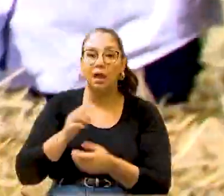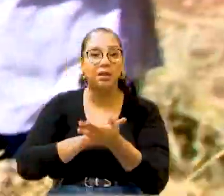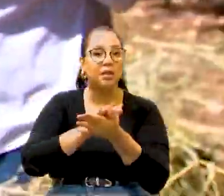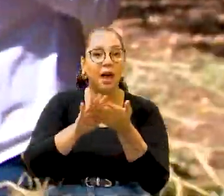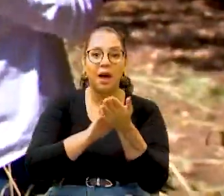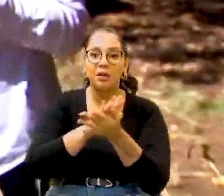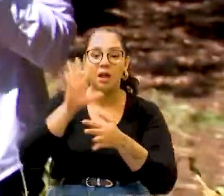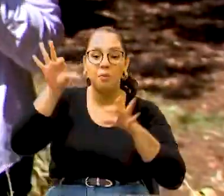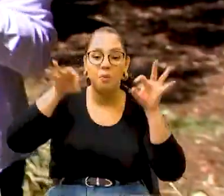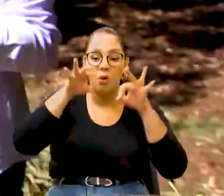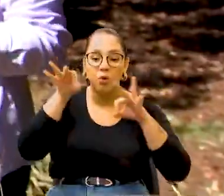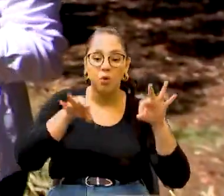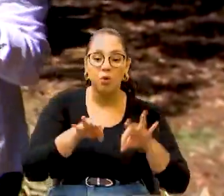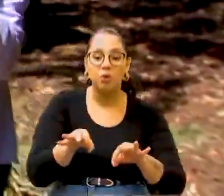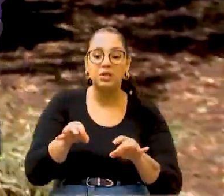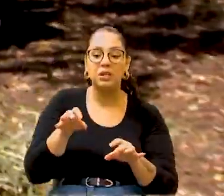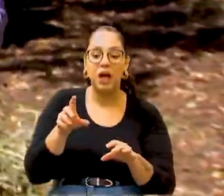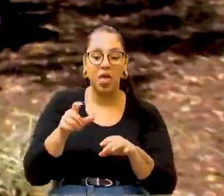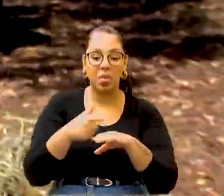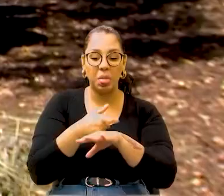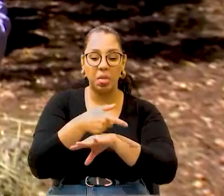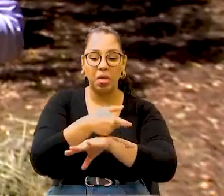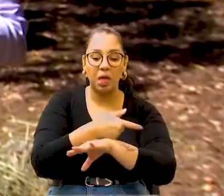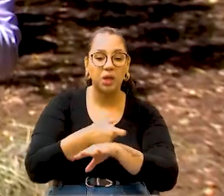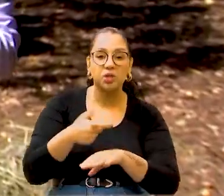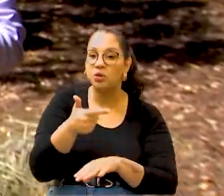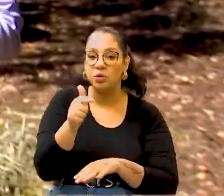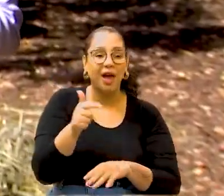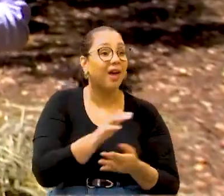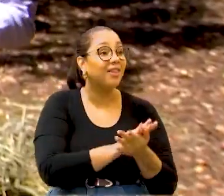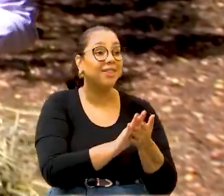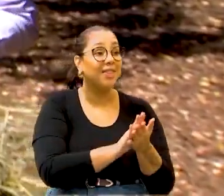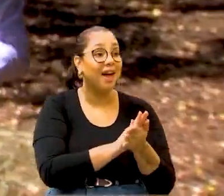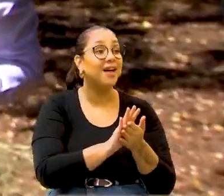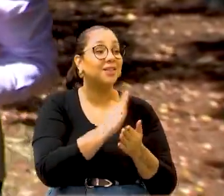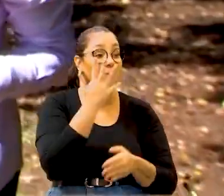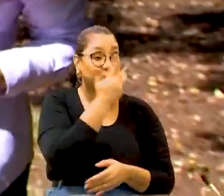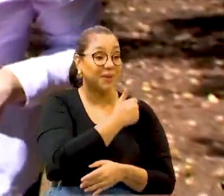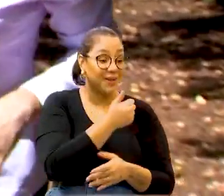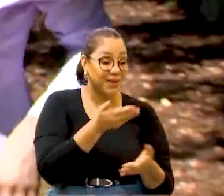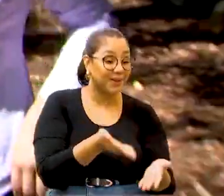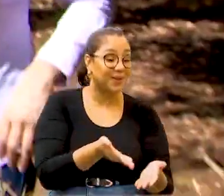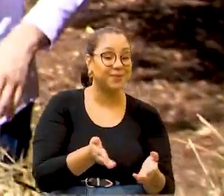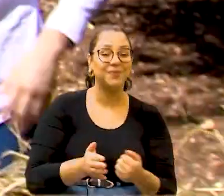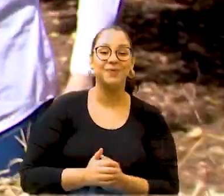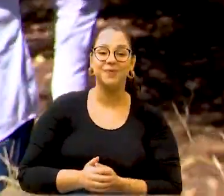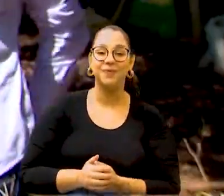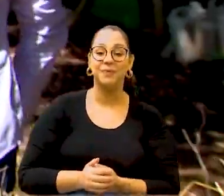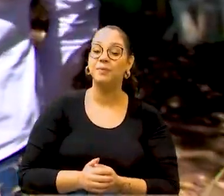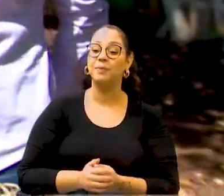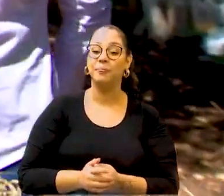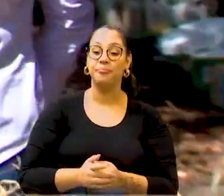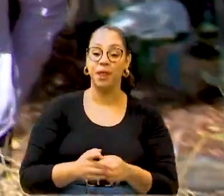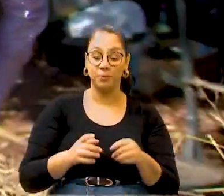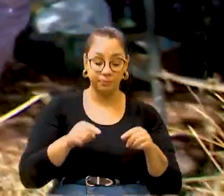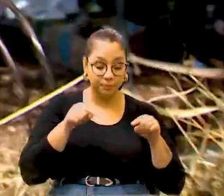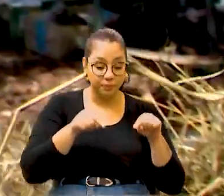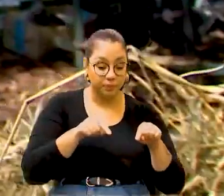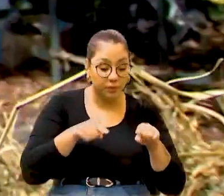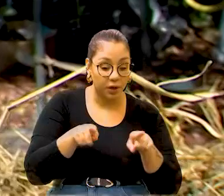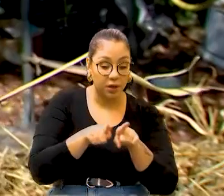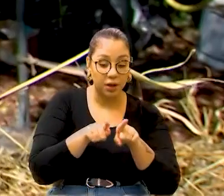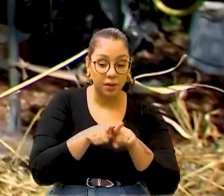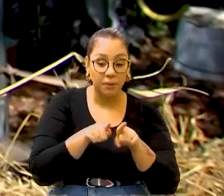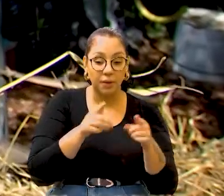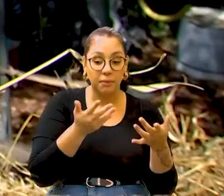cheiro nenhum, não tem cheiro, não tem mosca, não tem um bichinho, nada. Nada, né? Muito bonito. E